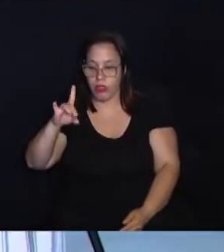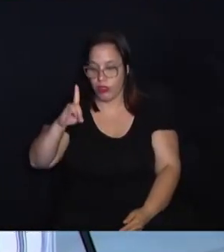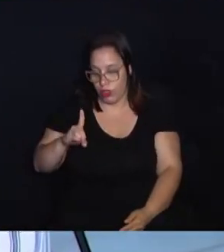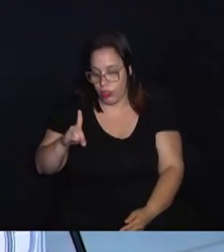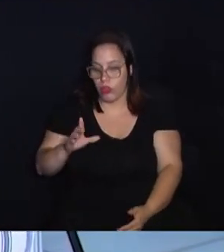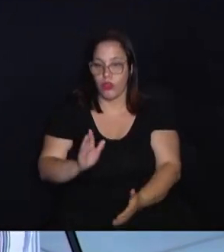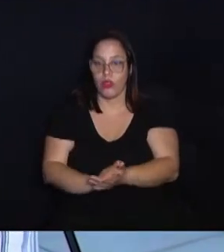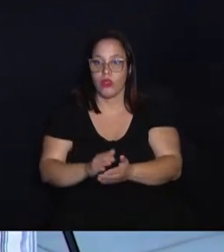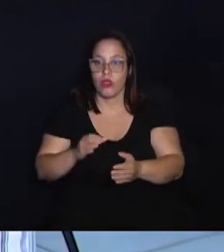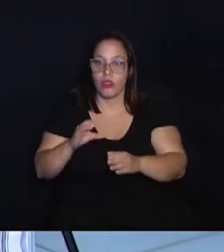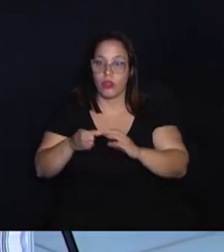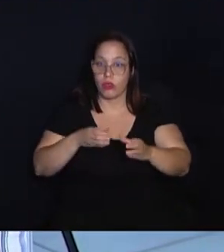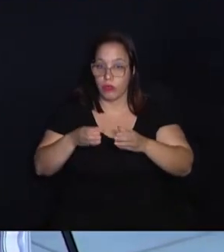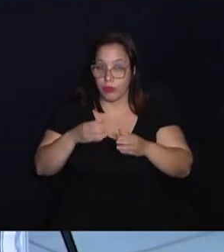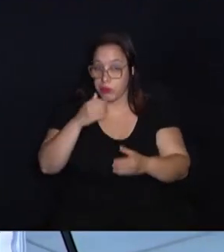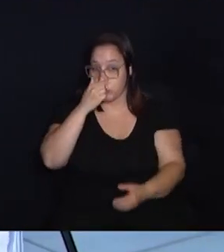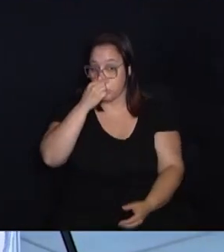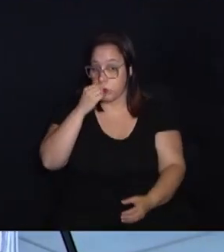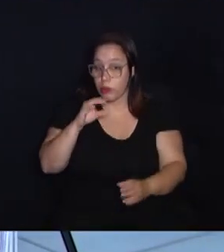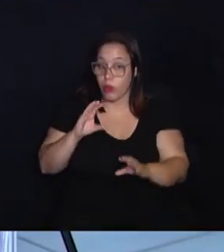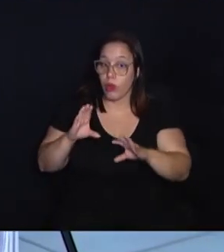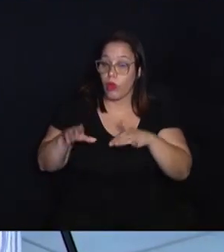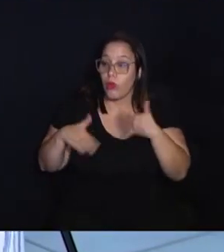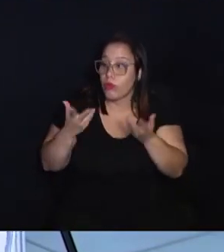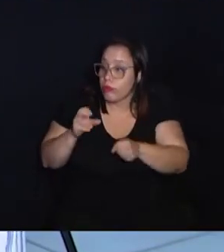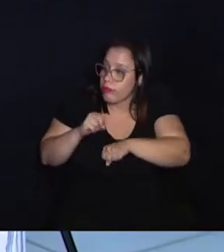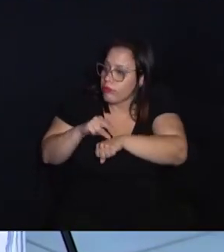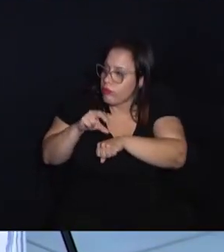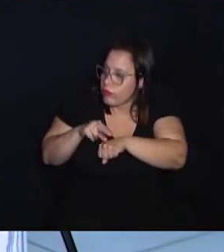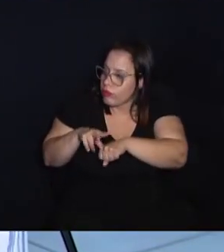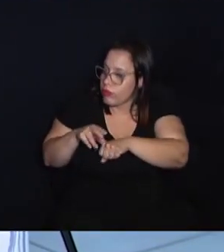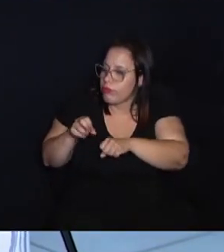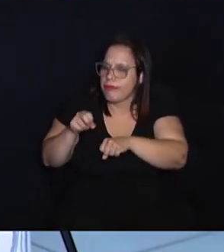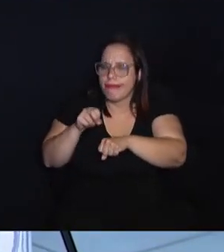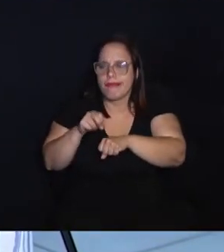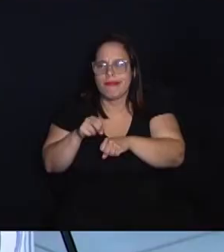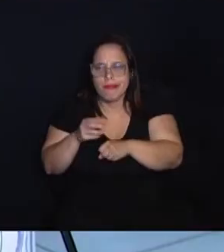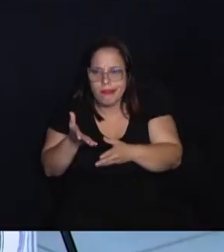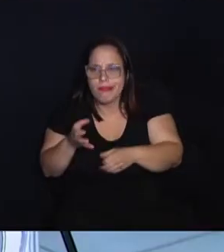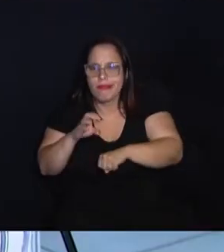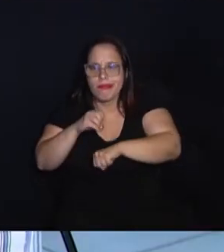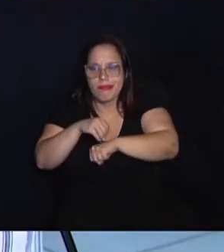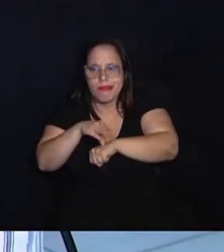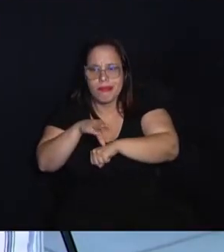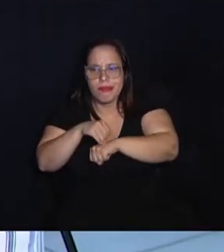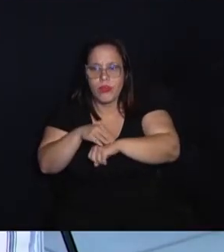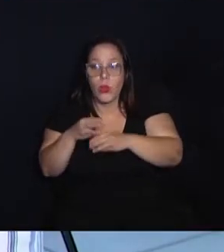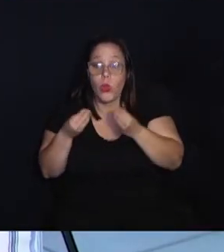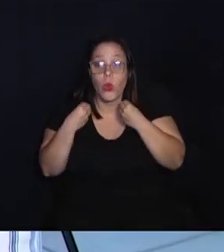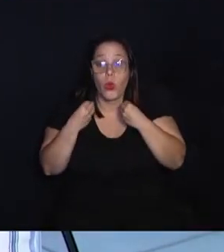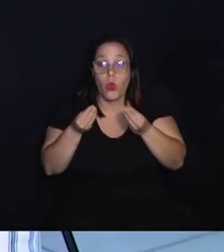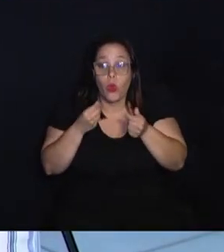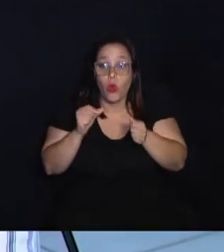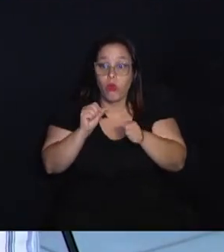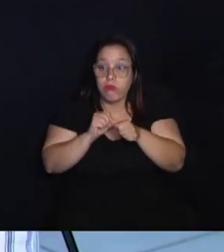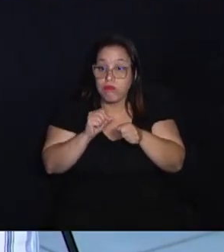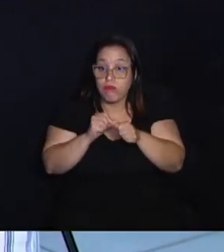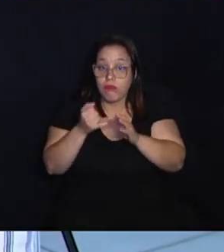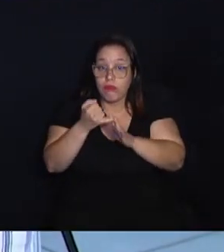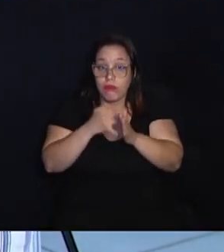CEPAC, coordenadora, vai falar para a gente sobre essas vagas e também vai dar dicas para você de como você deve fazer para